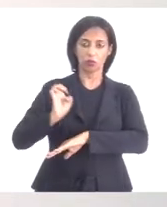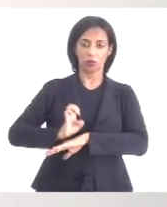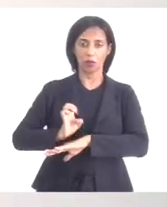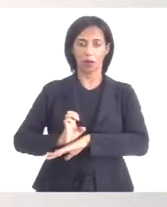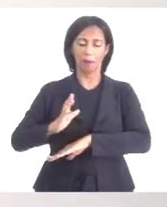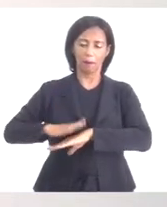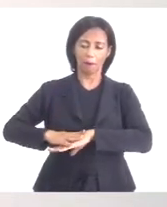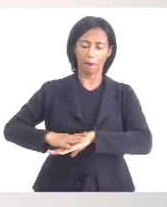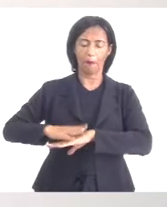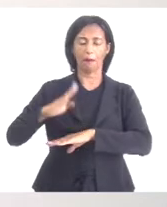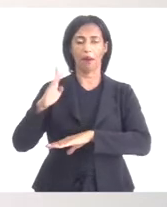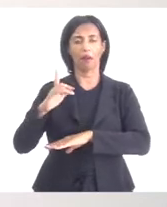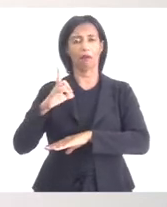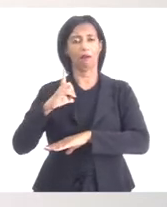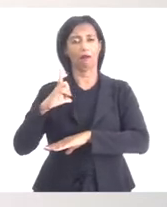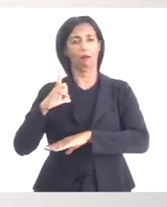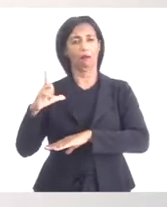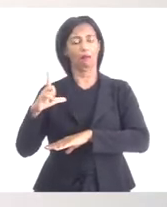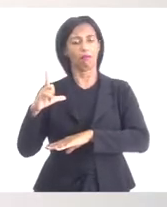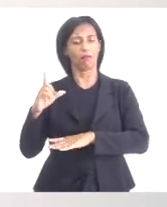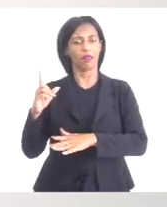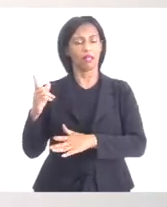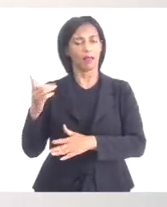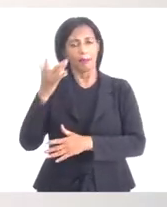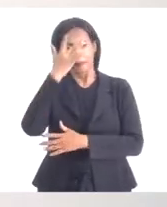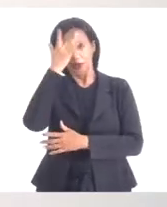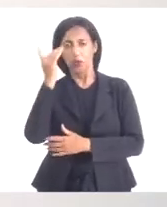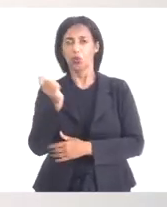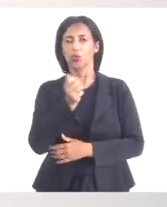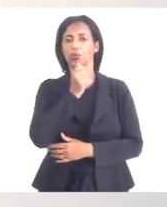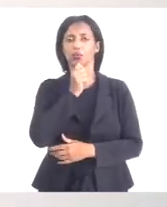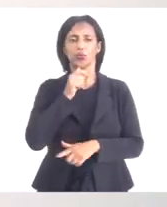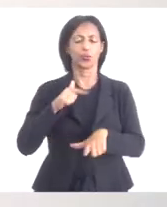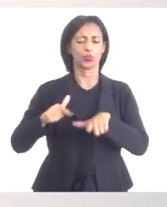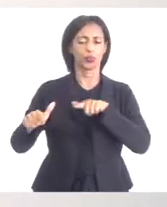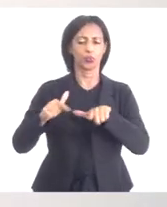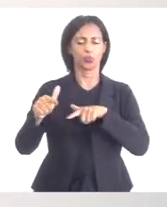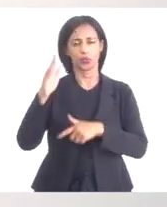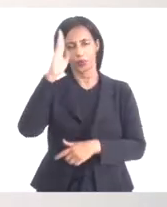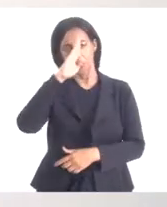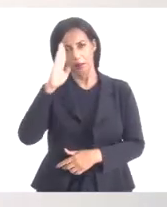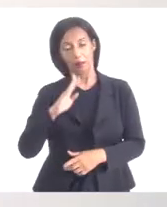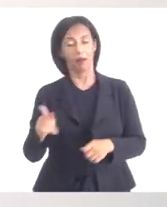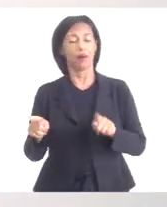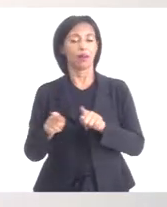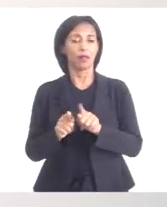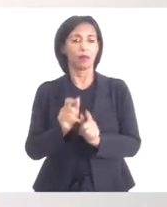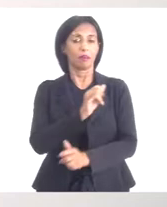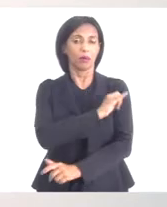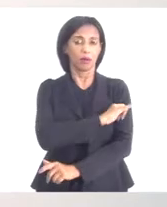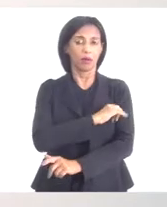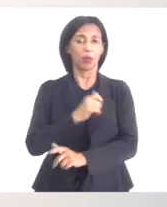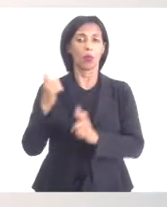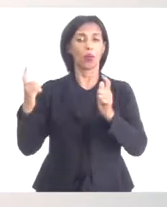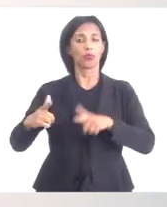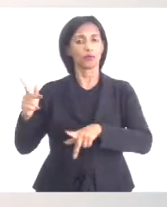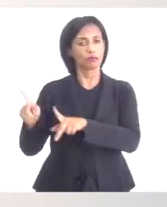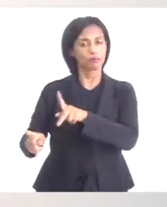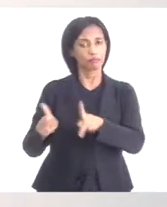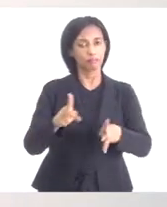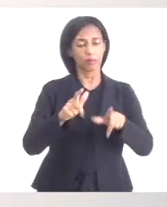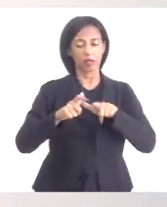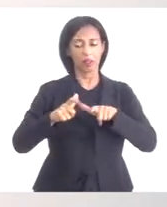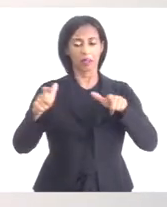que mais tem desempregados no Brasil é também no Rio de Janeiro onde a população o